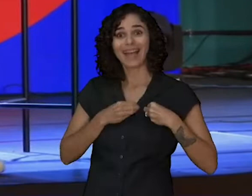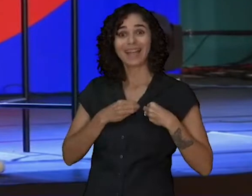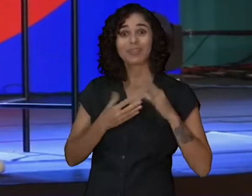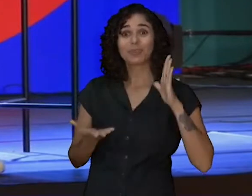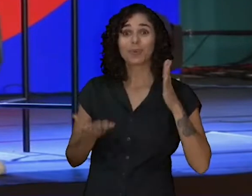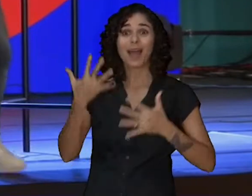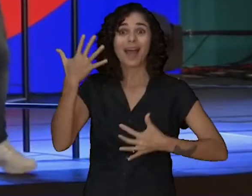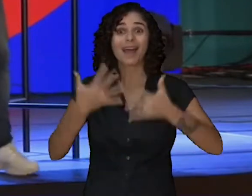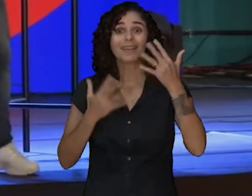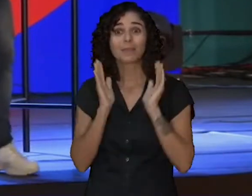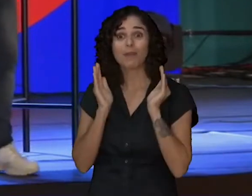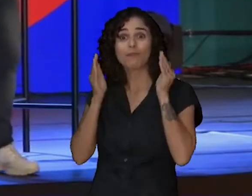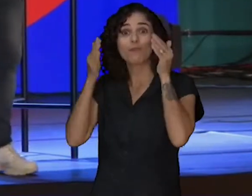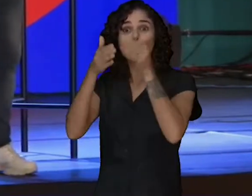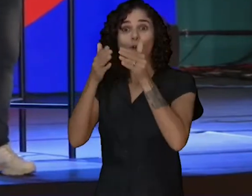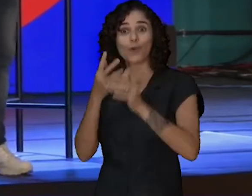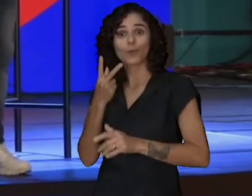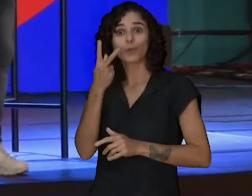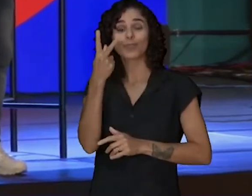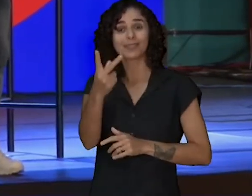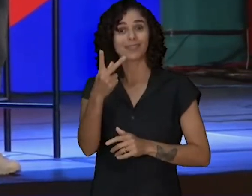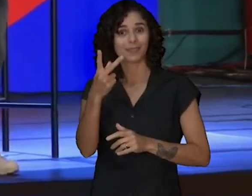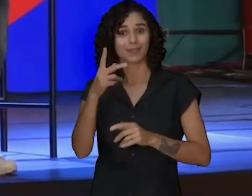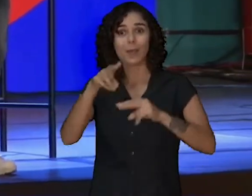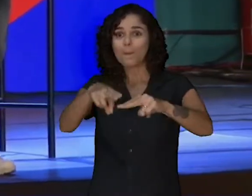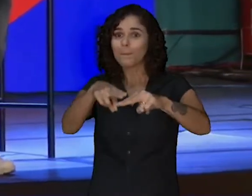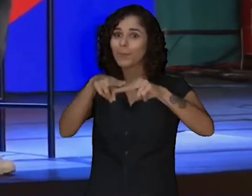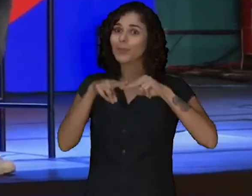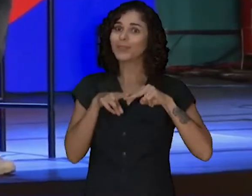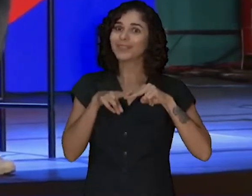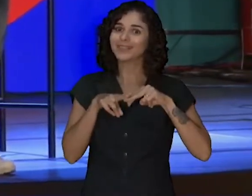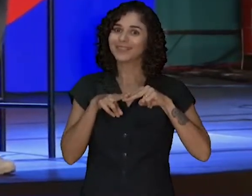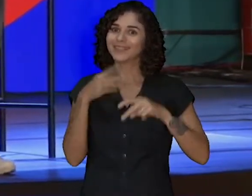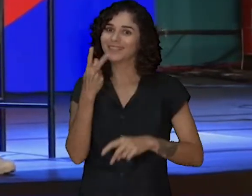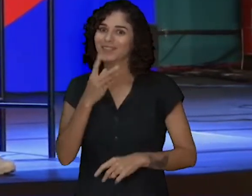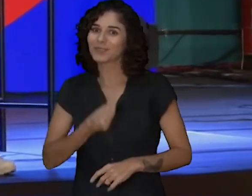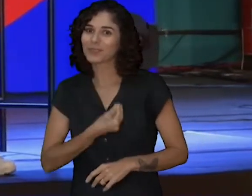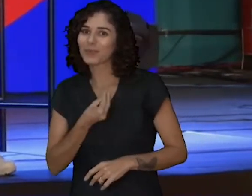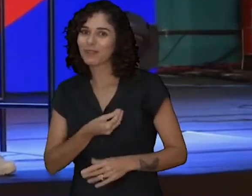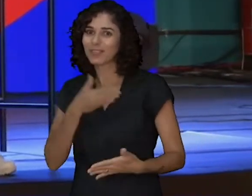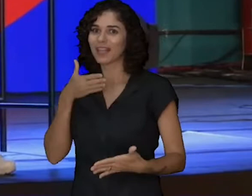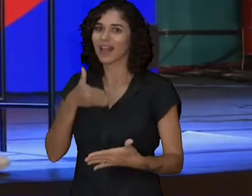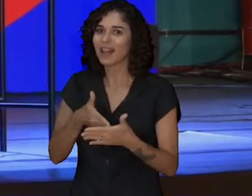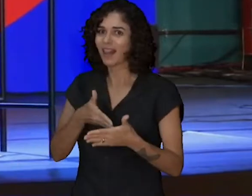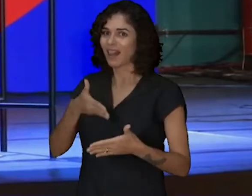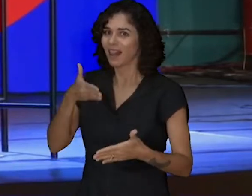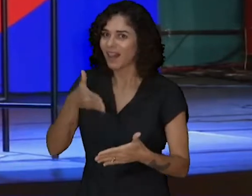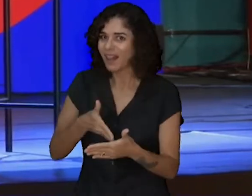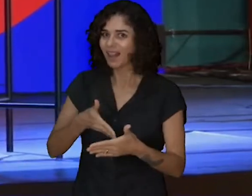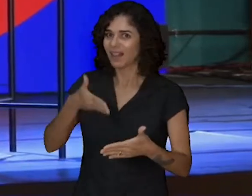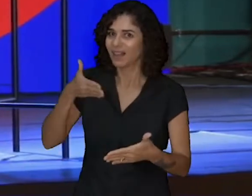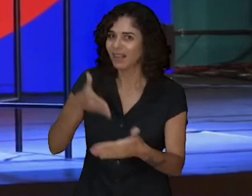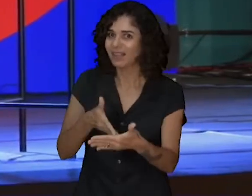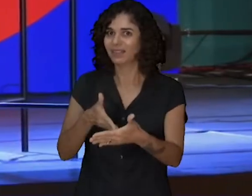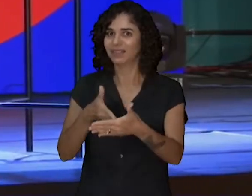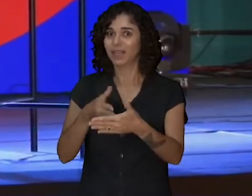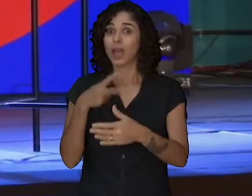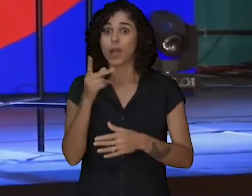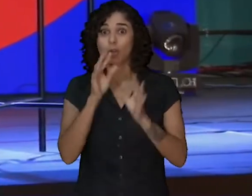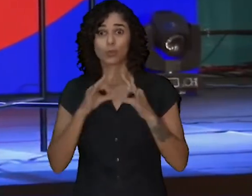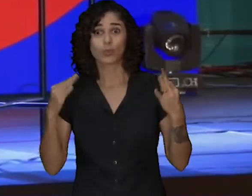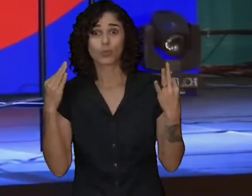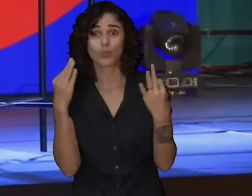isso tudo desacelera demais a sua vida. A sua família é afetada. O diabo